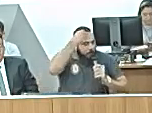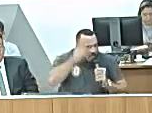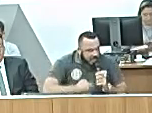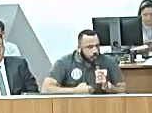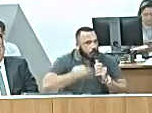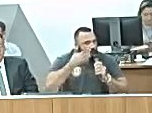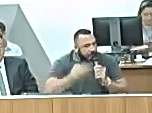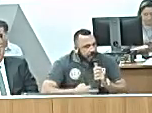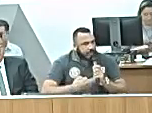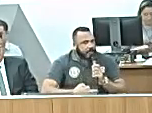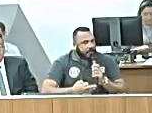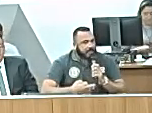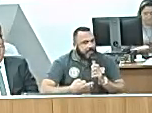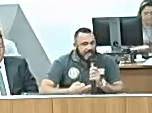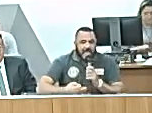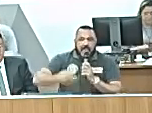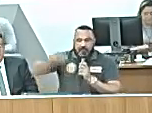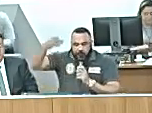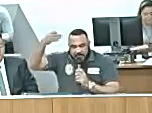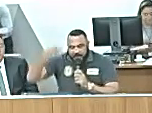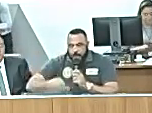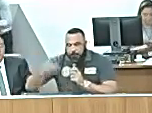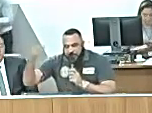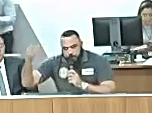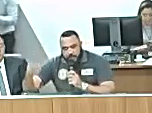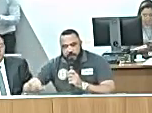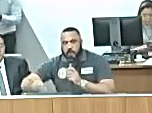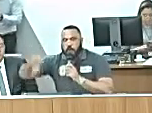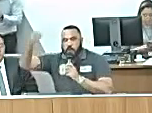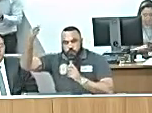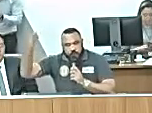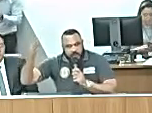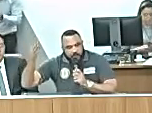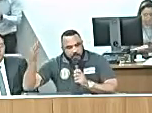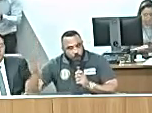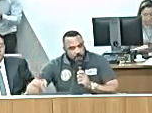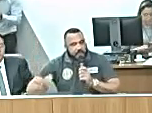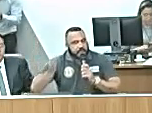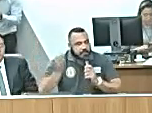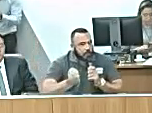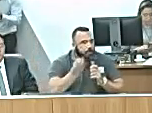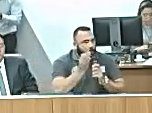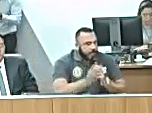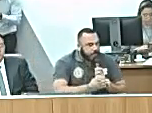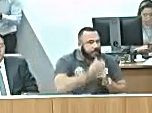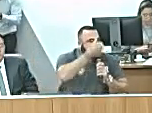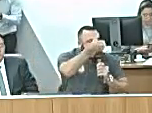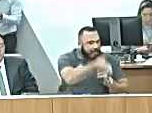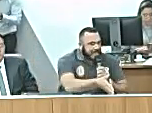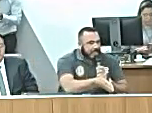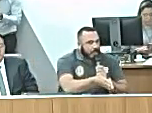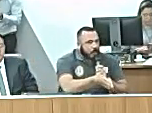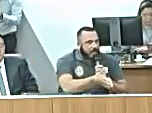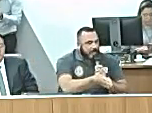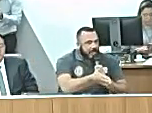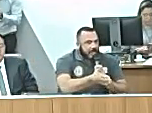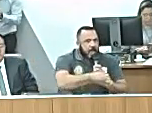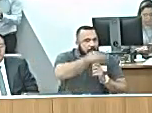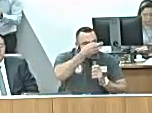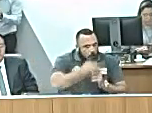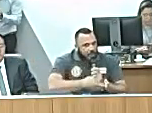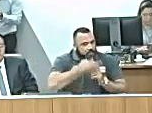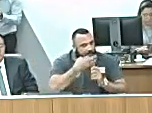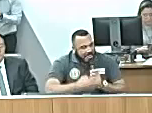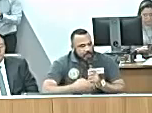o milho que o governo tem que fazer é fazer a participação dos servidores que são envolvidos nessa lei